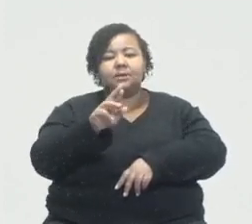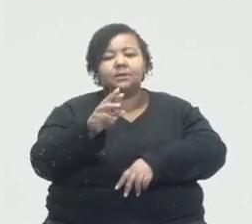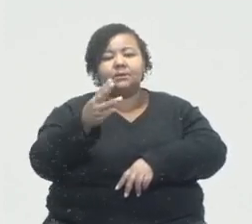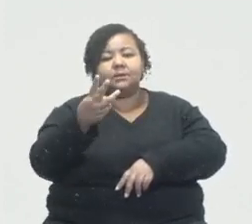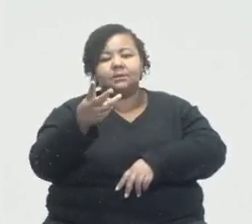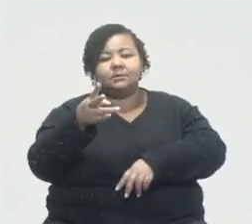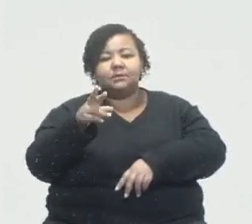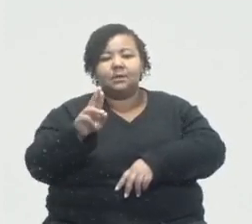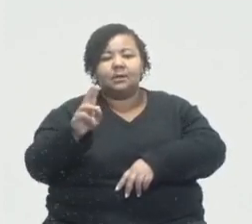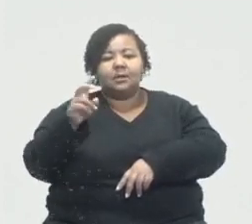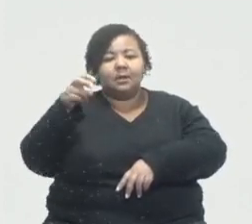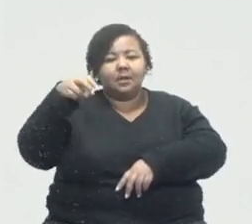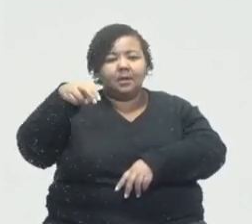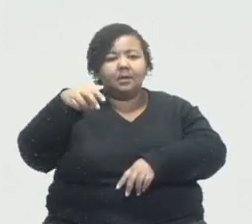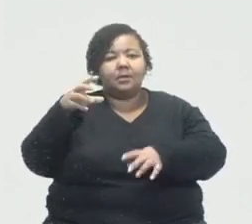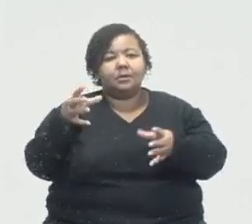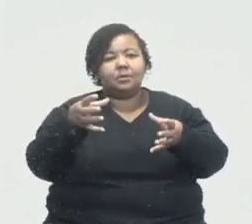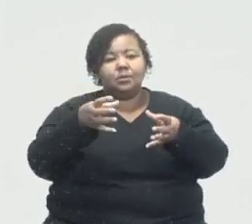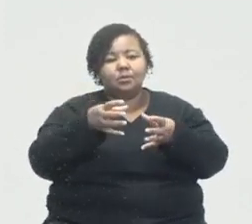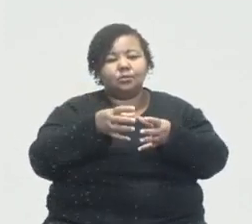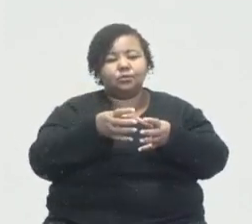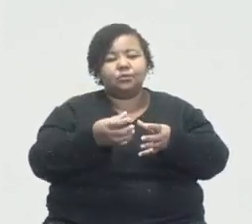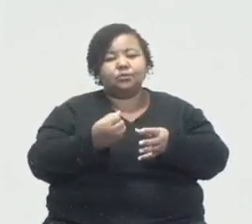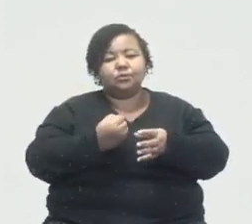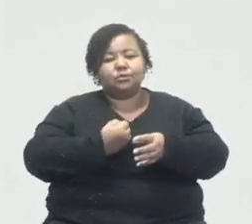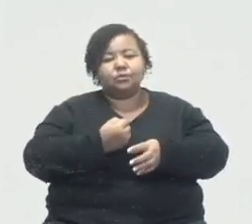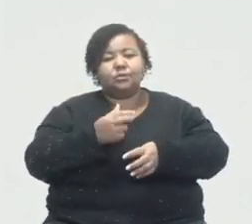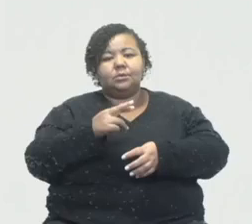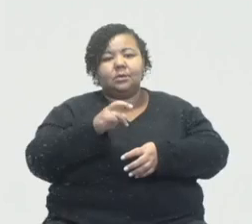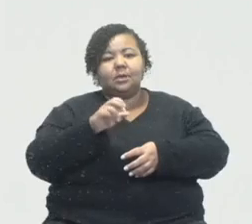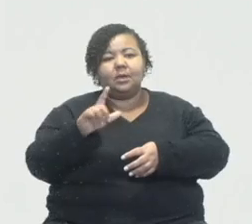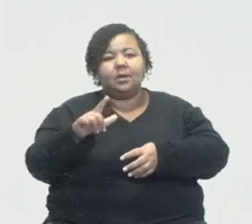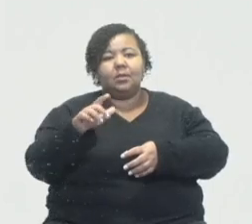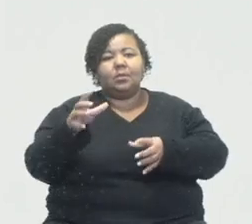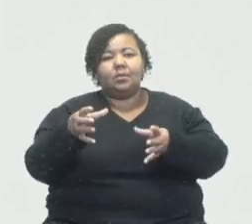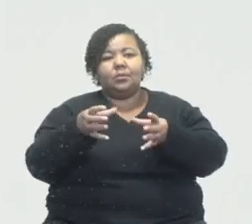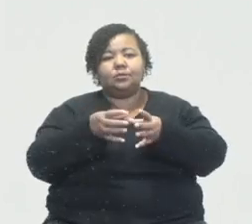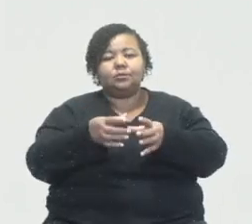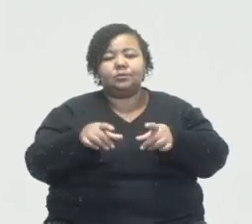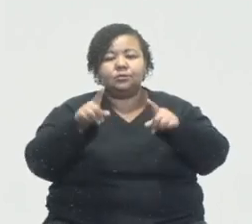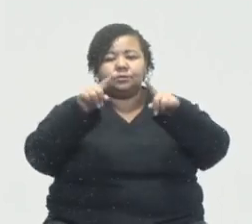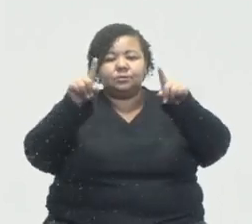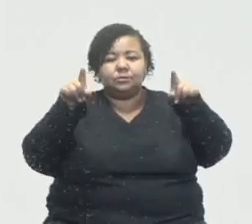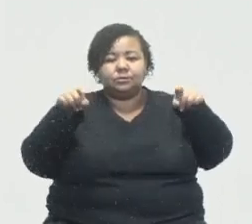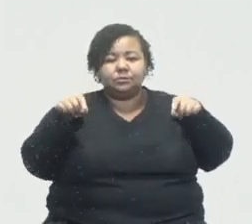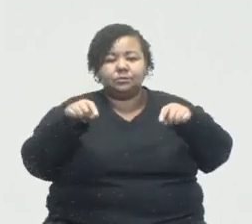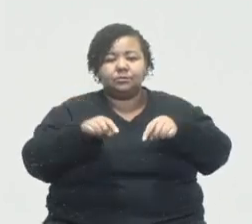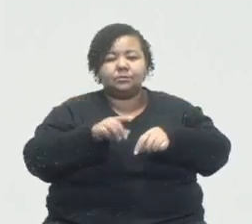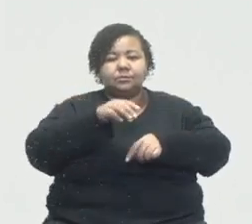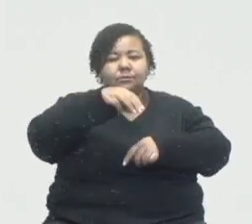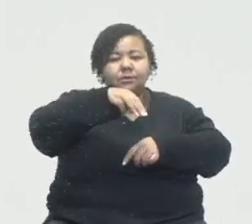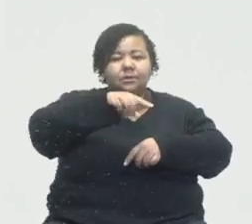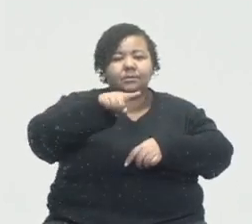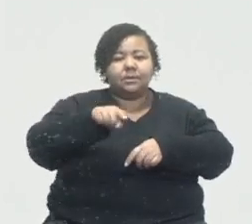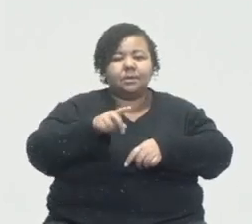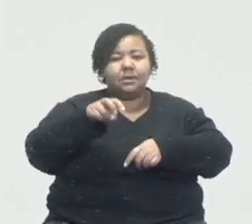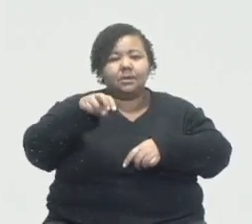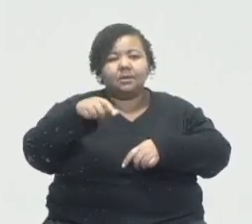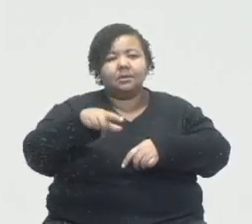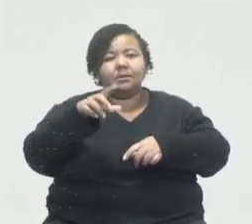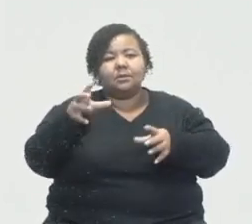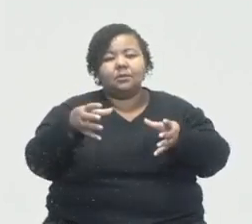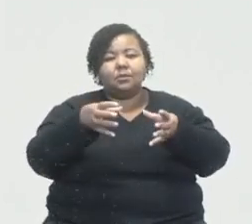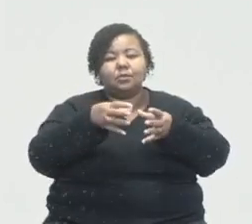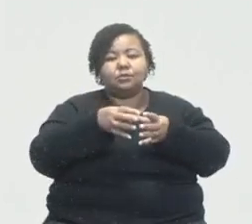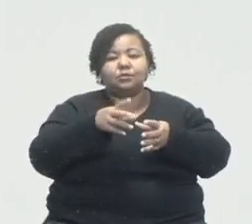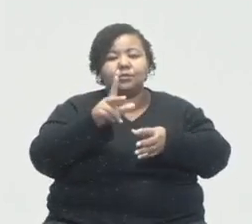dos números reais, o conjunto das matrizes de ordem Mn e o conjunto dos polinômios. Então, aqui eu